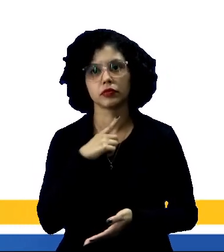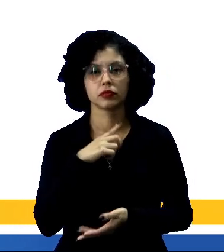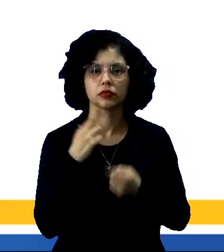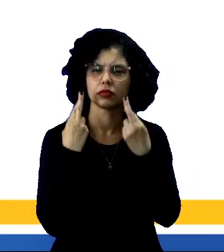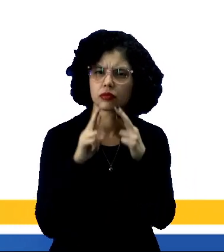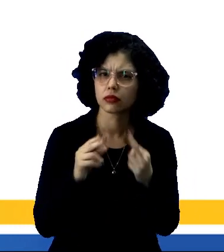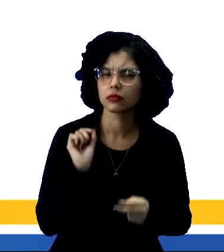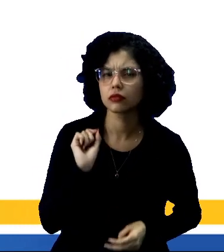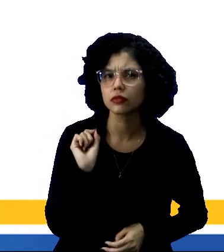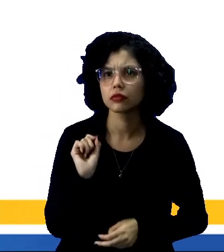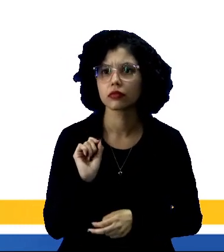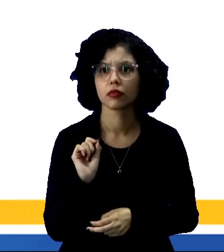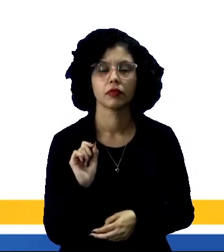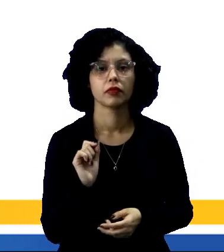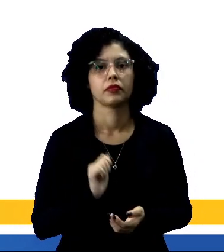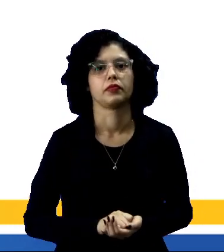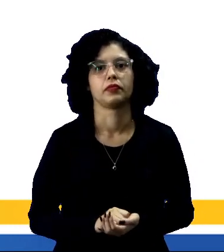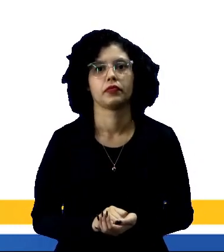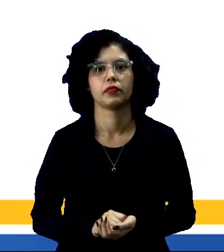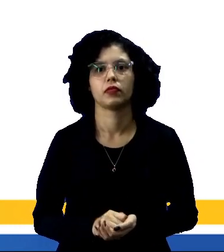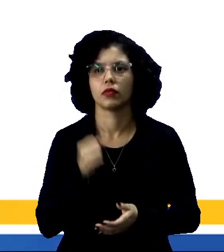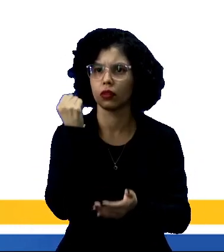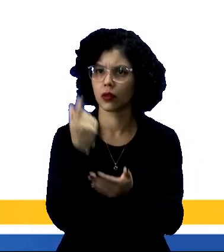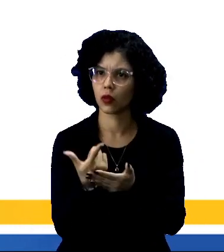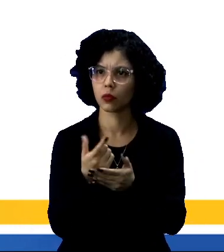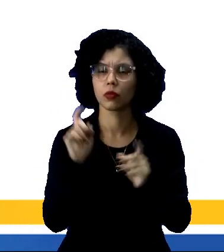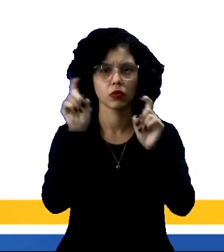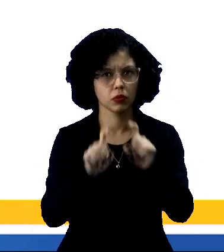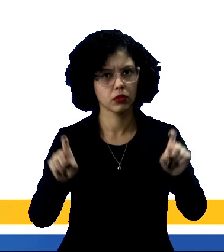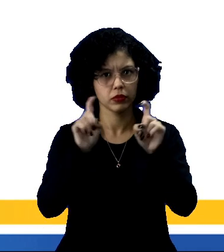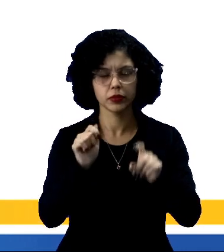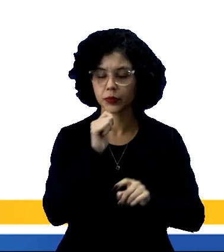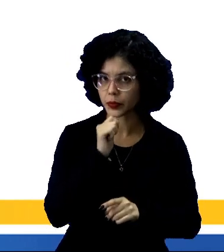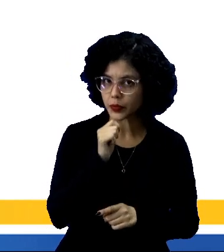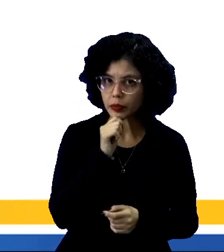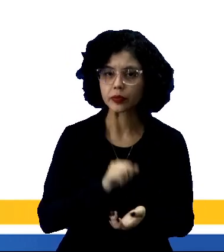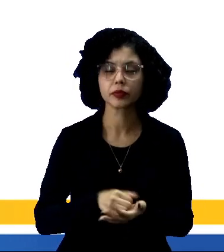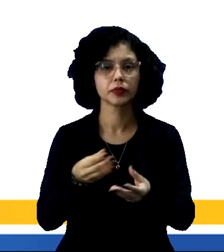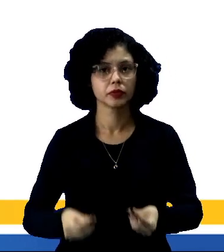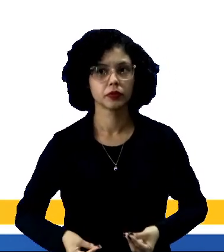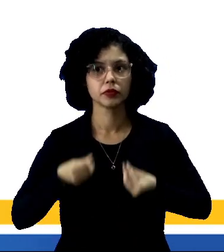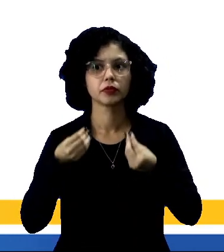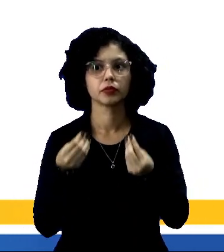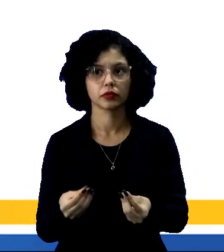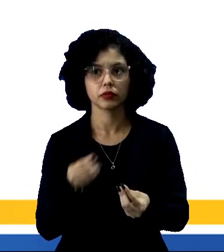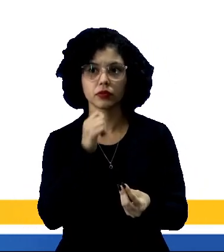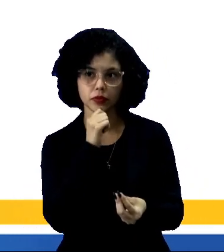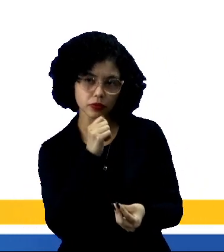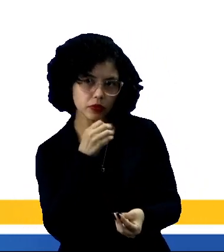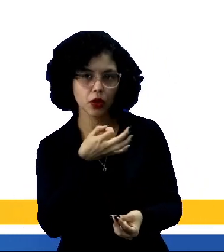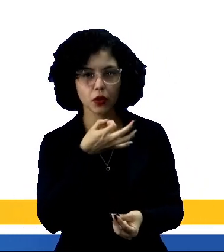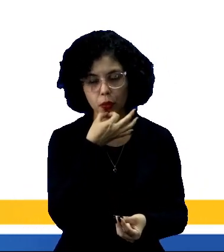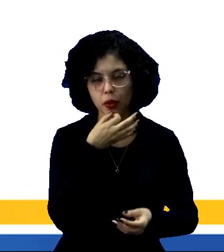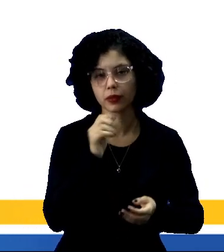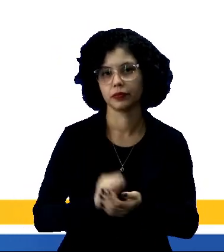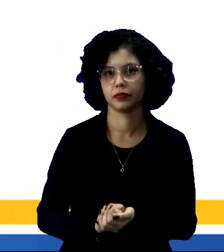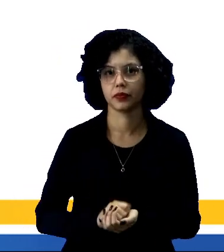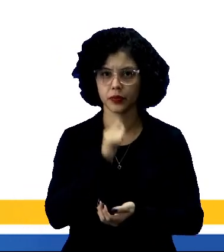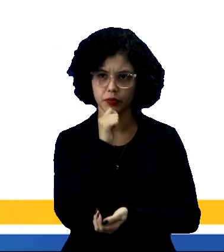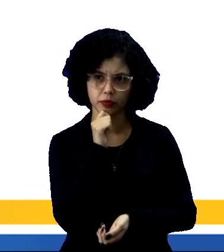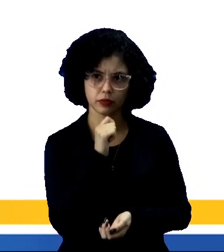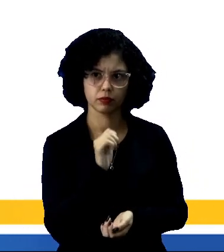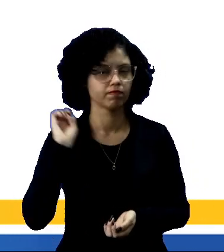reclama? Ele reclama da compra de um computador que, ao ser entregue, emitia apitos e não